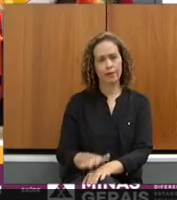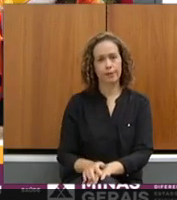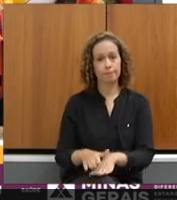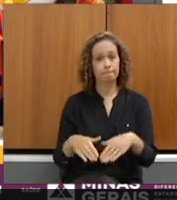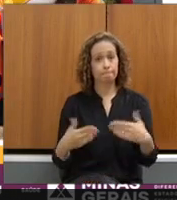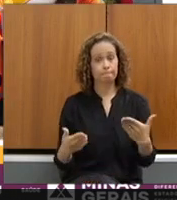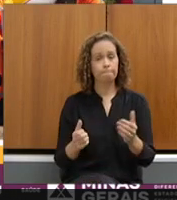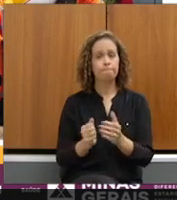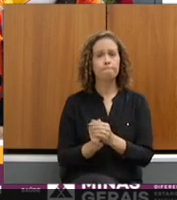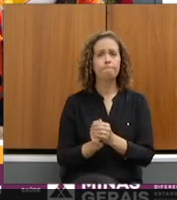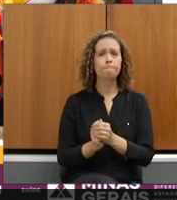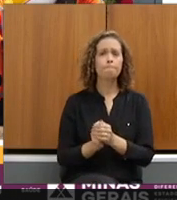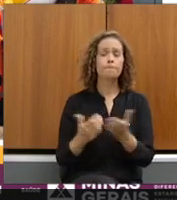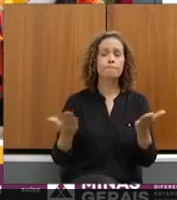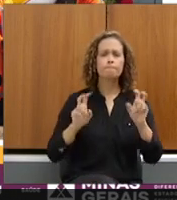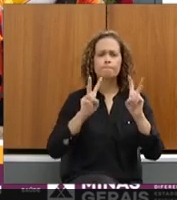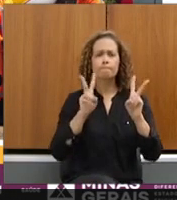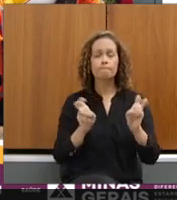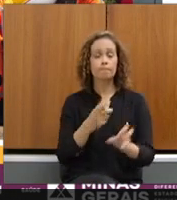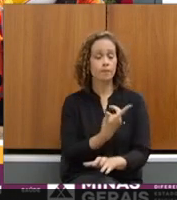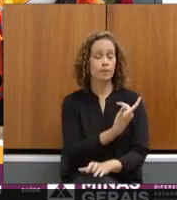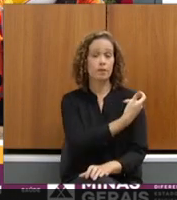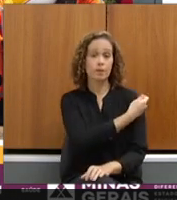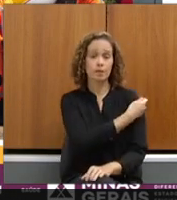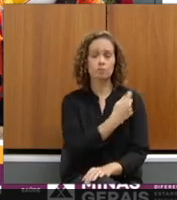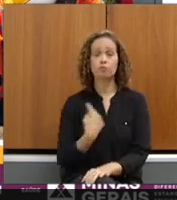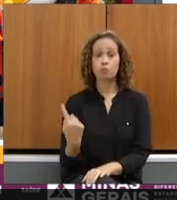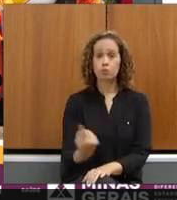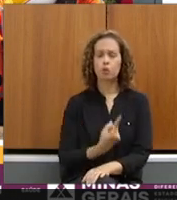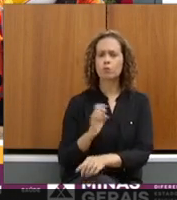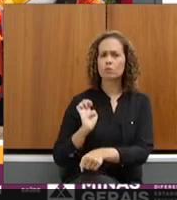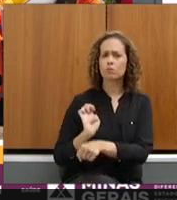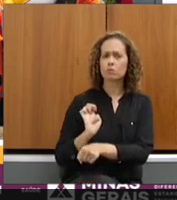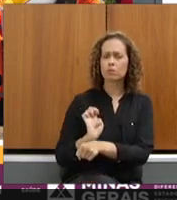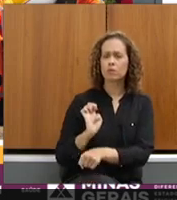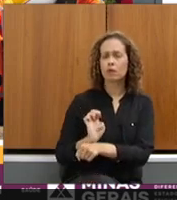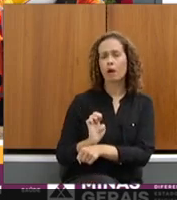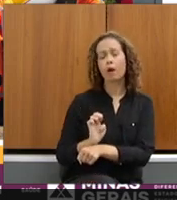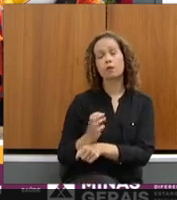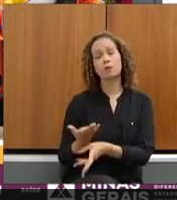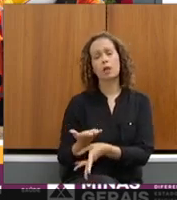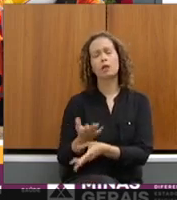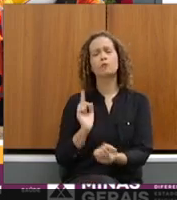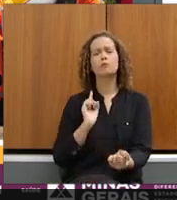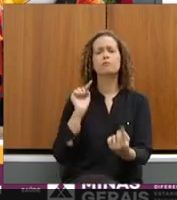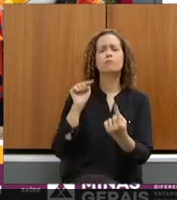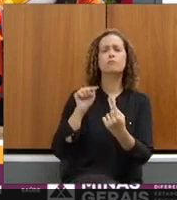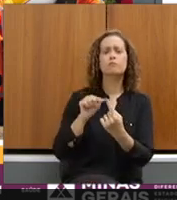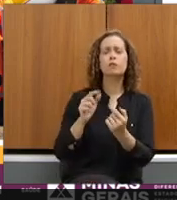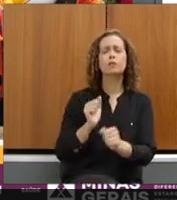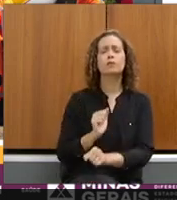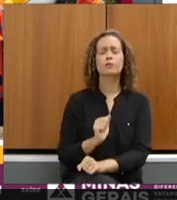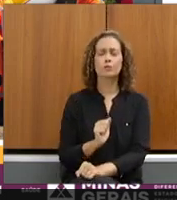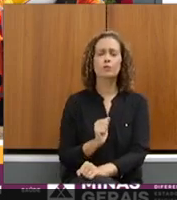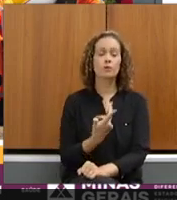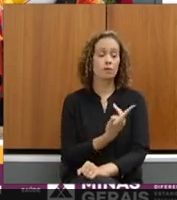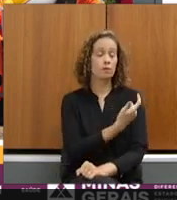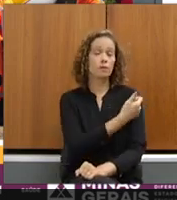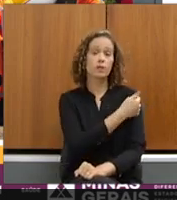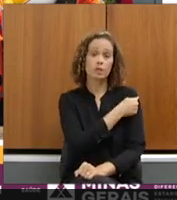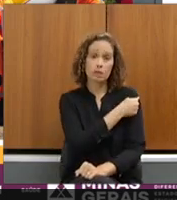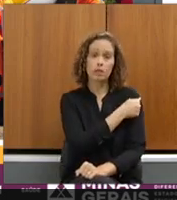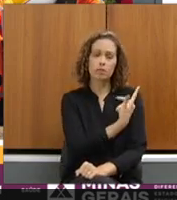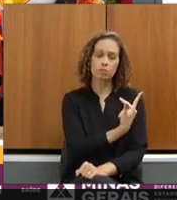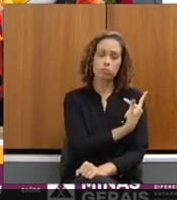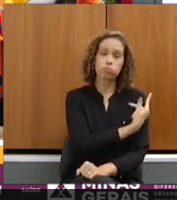vacinação é nosso enquanto o estado nós temos a função de fazer a distribuição das vacinas